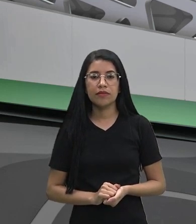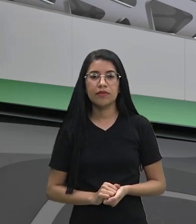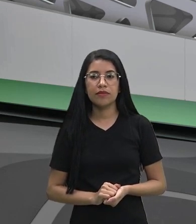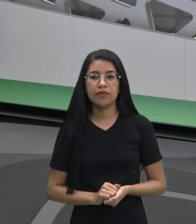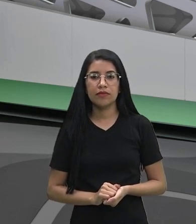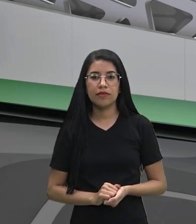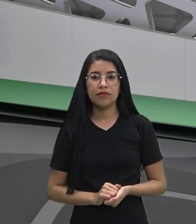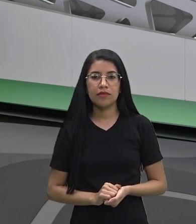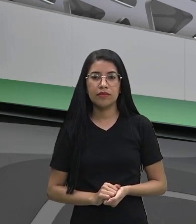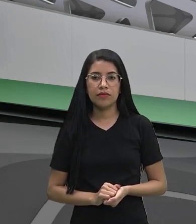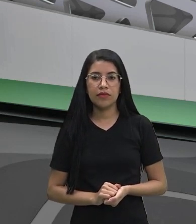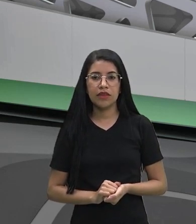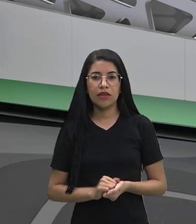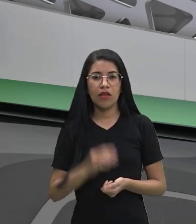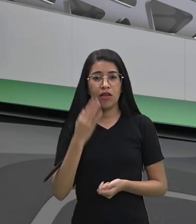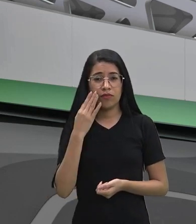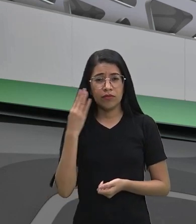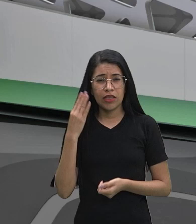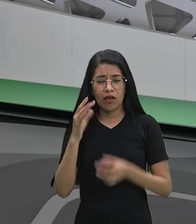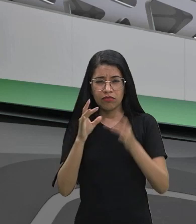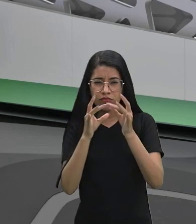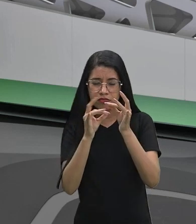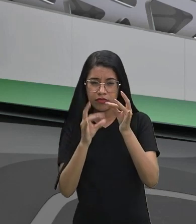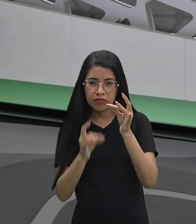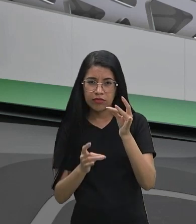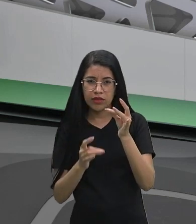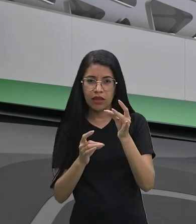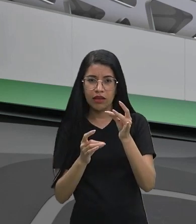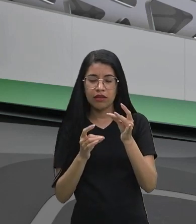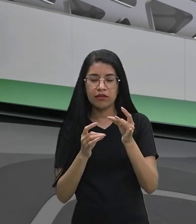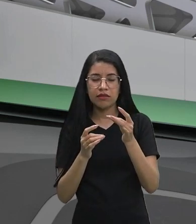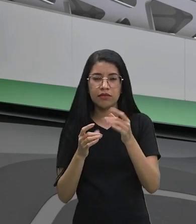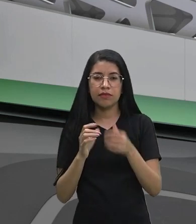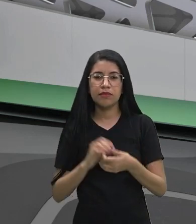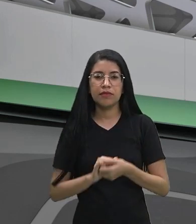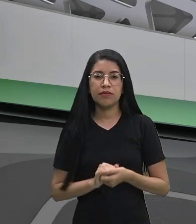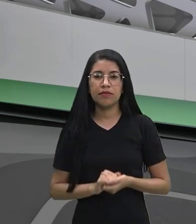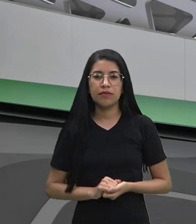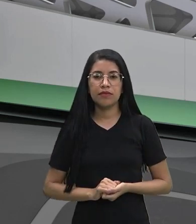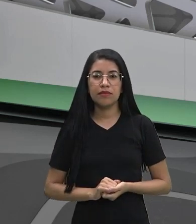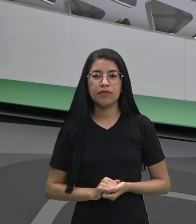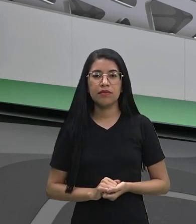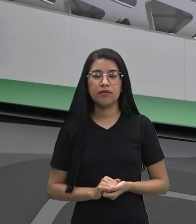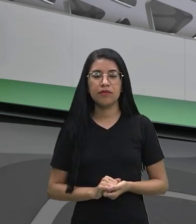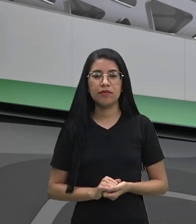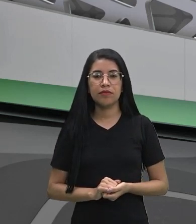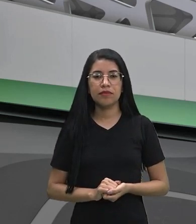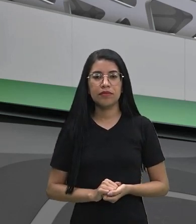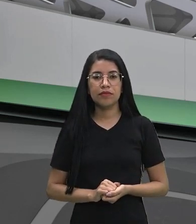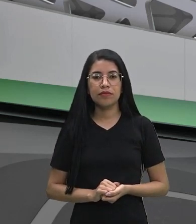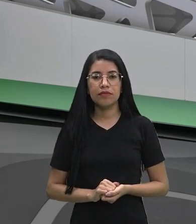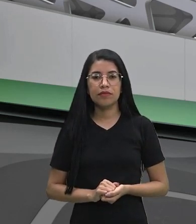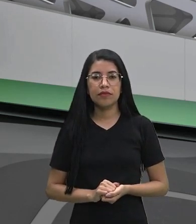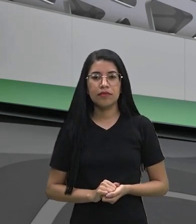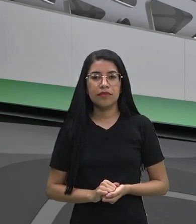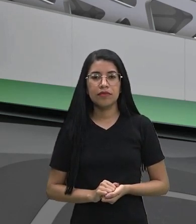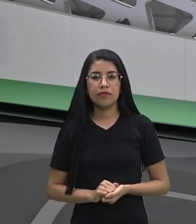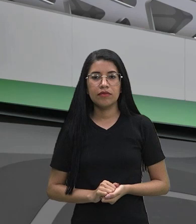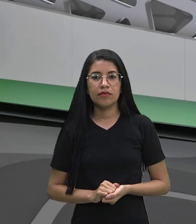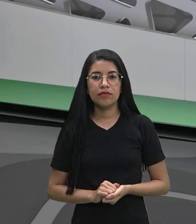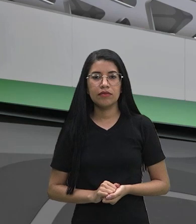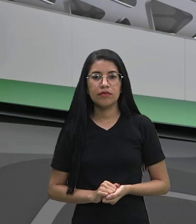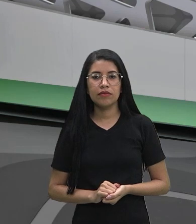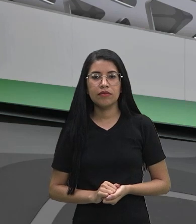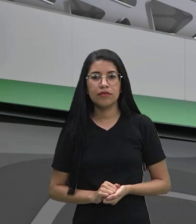eu vou dobrar ela aqui. Ela não quer dobrar. Tá bom, tudo bem. Muito bem. Outra